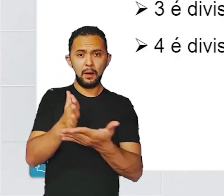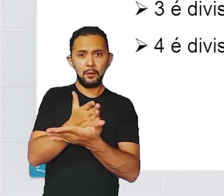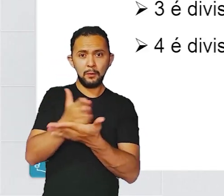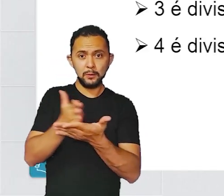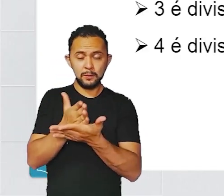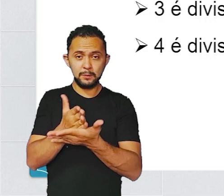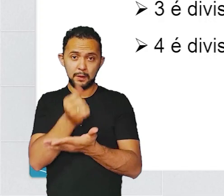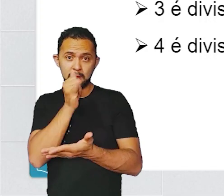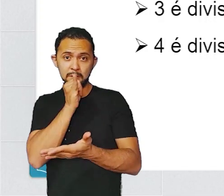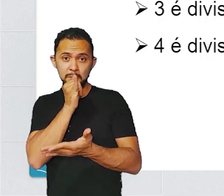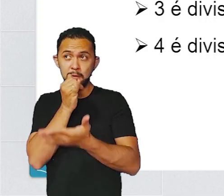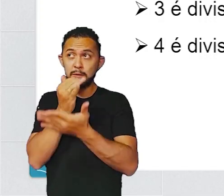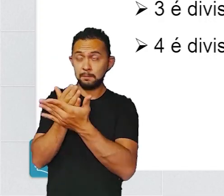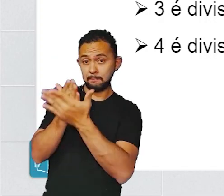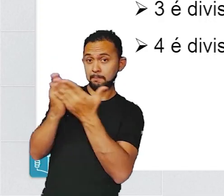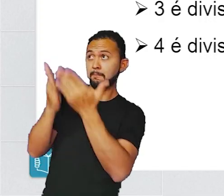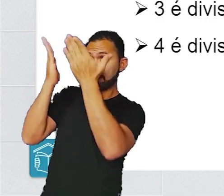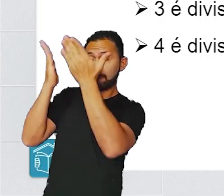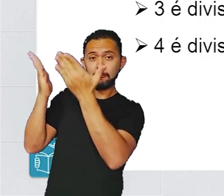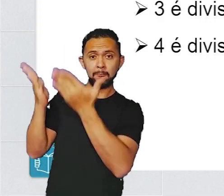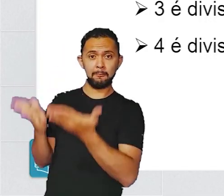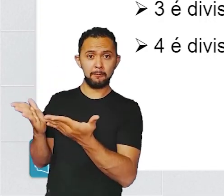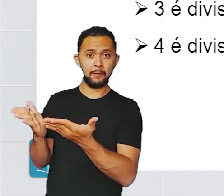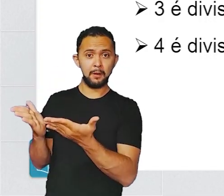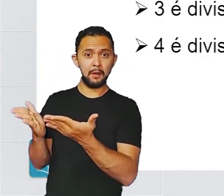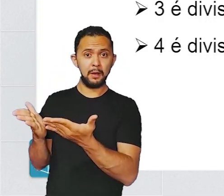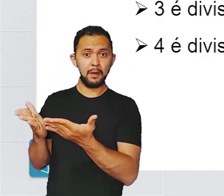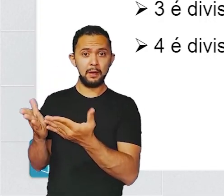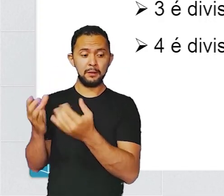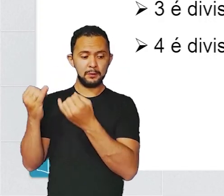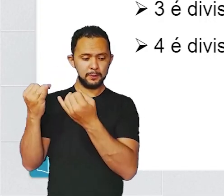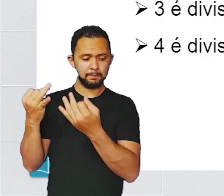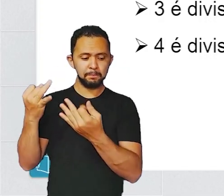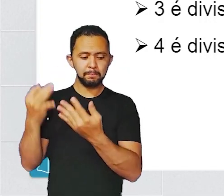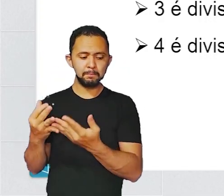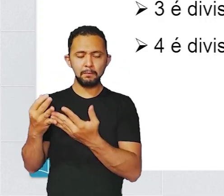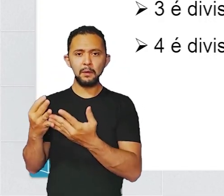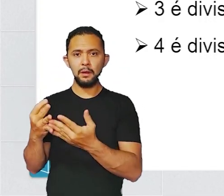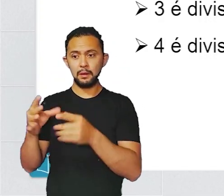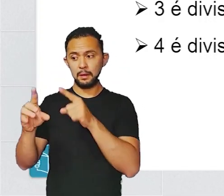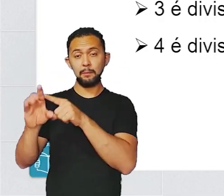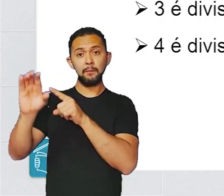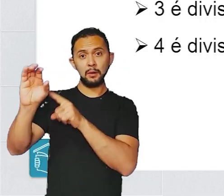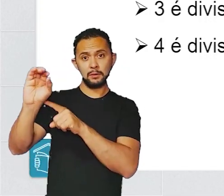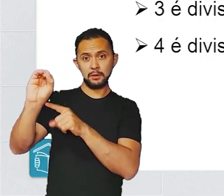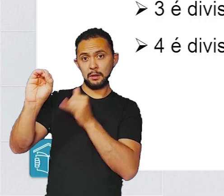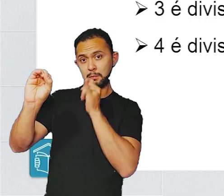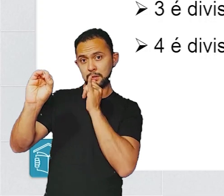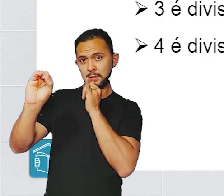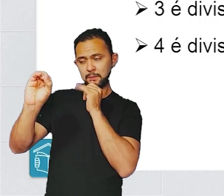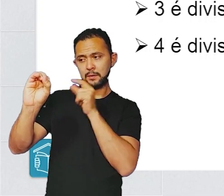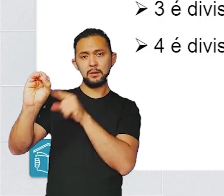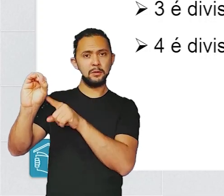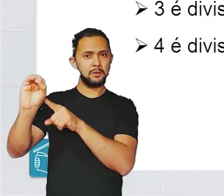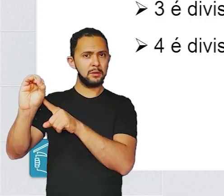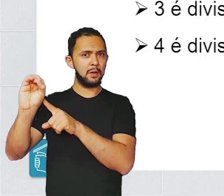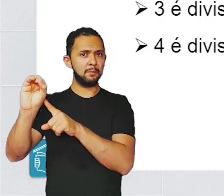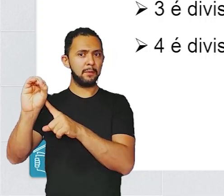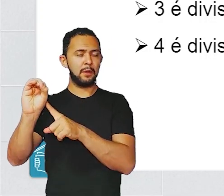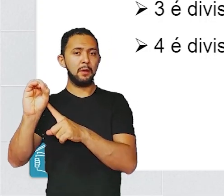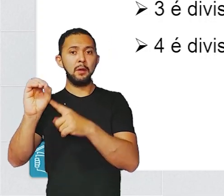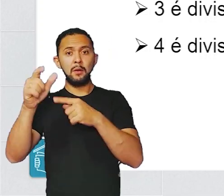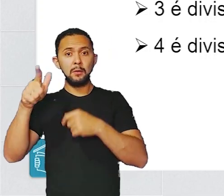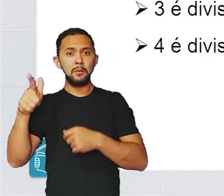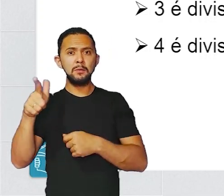números e de seus divisores. Olha o zero. O zero ele é divisível por qualquer número diferente de zero. Aqui cabe uma explicação, né? Como assim, professor? O zero é